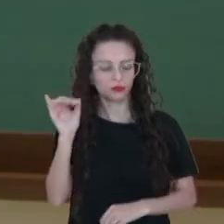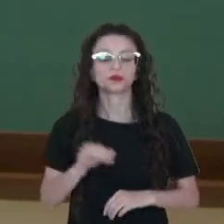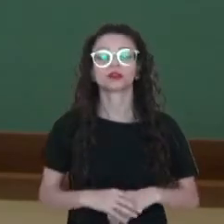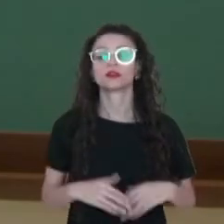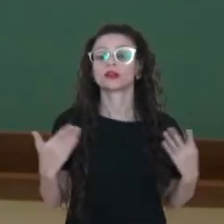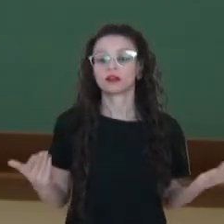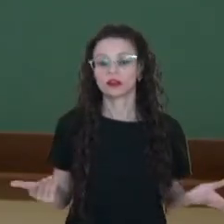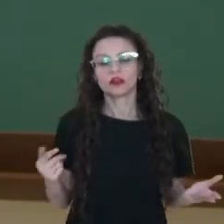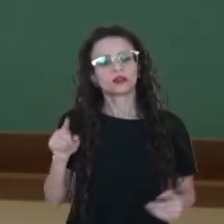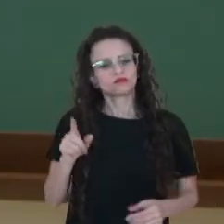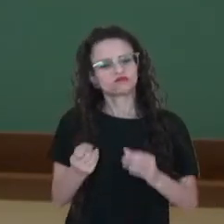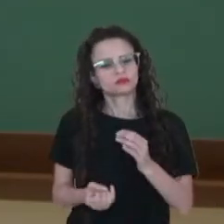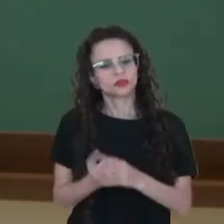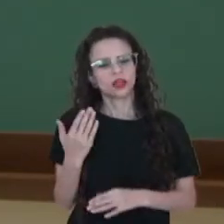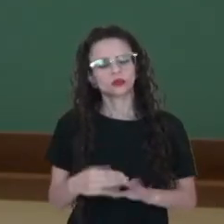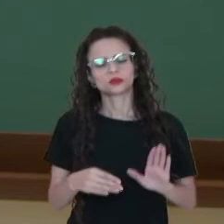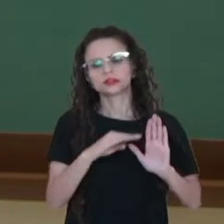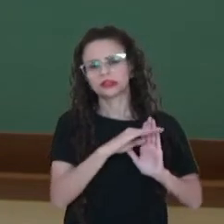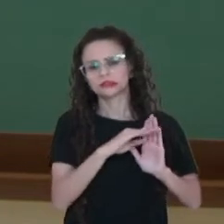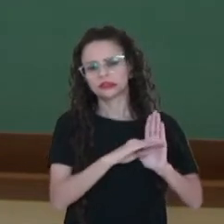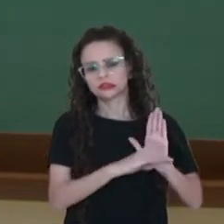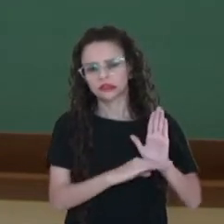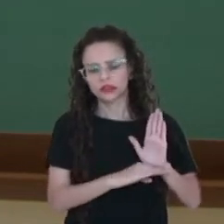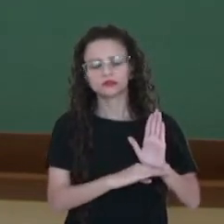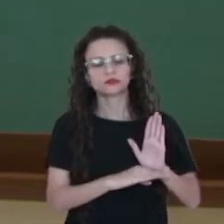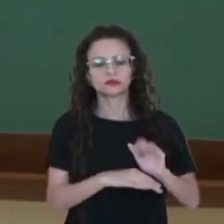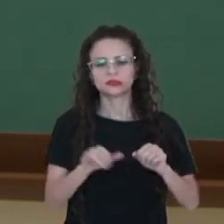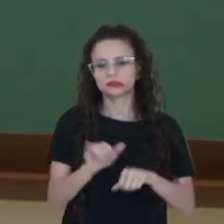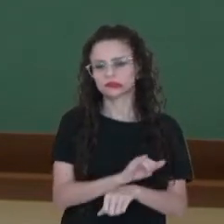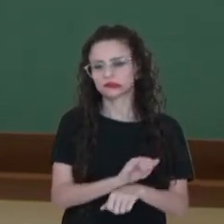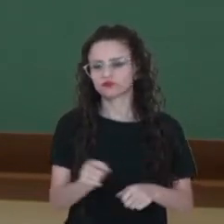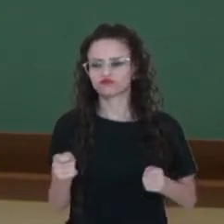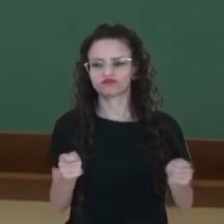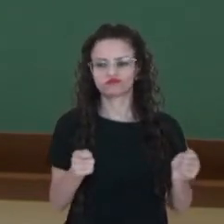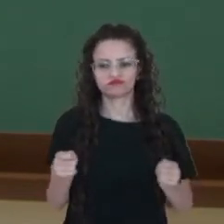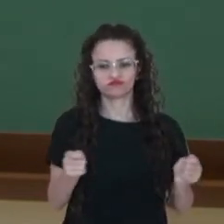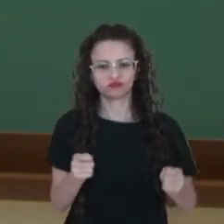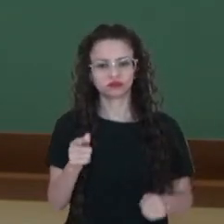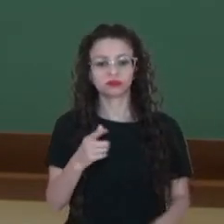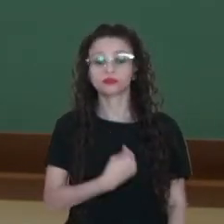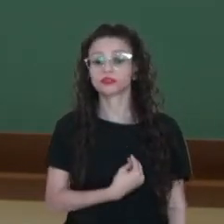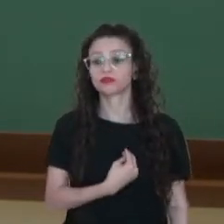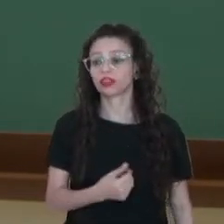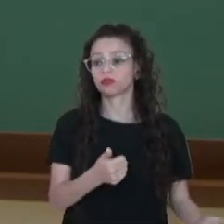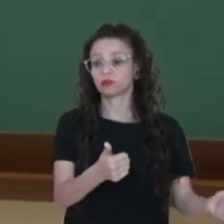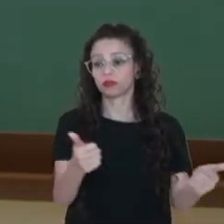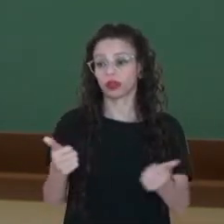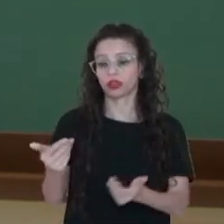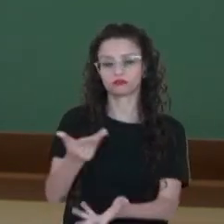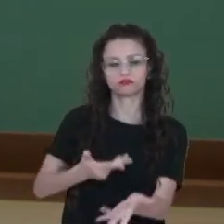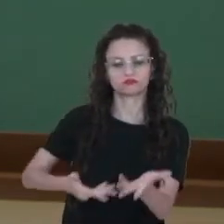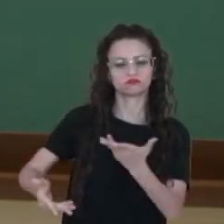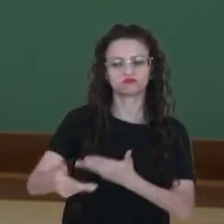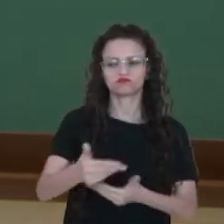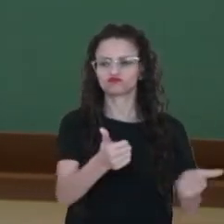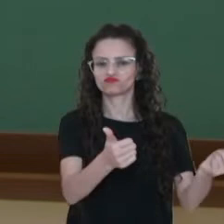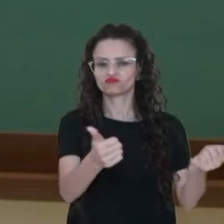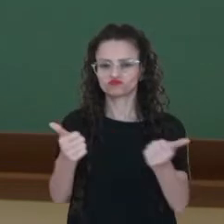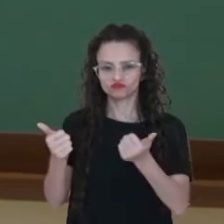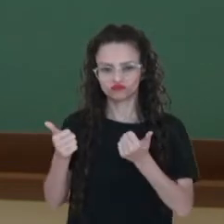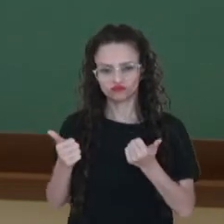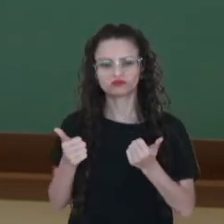eles criaram medidas para que eles conseguissem ficar ali e conviver bem com esses senhores de engenho de